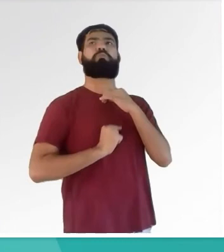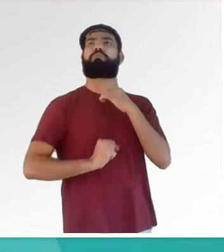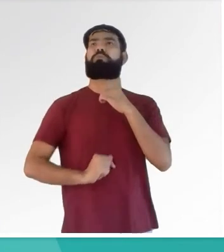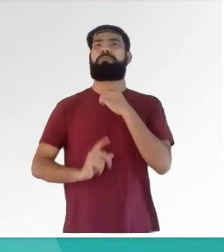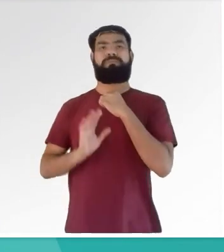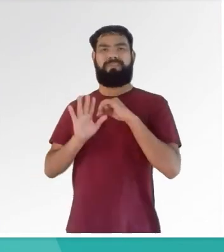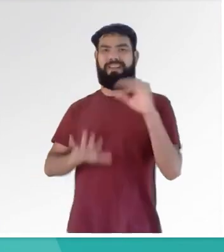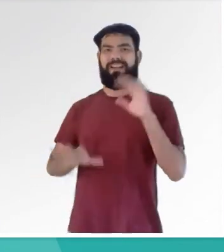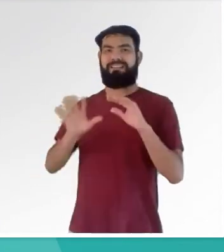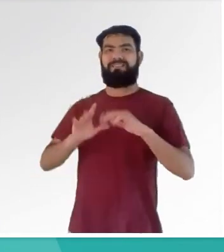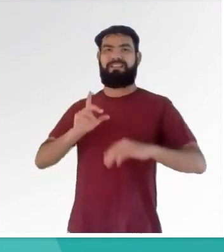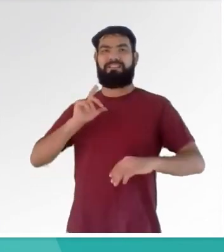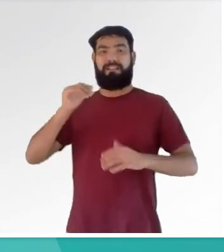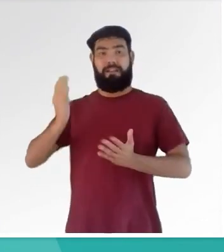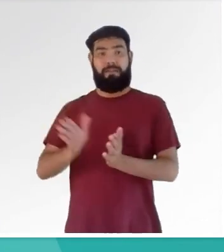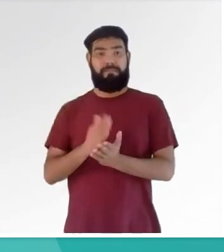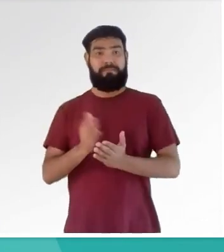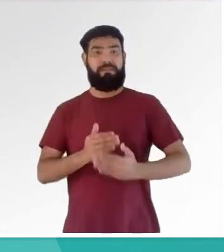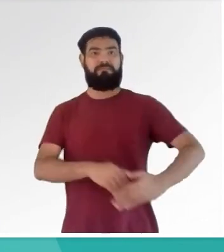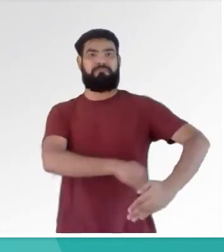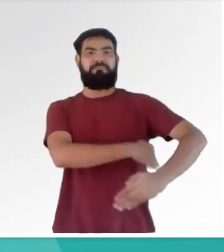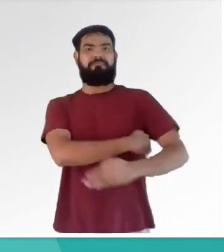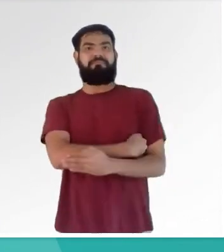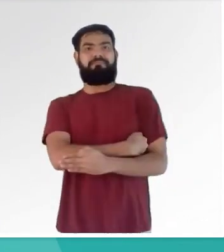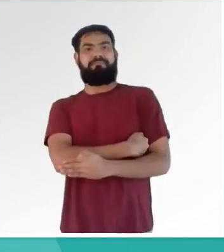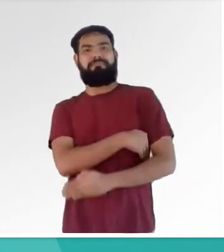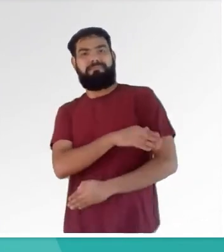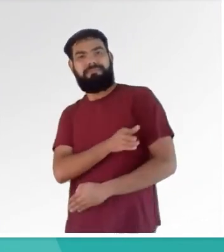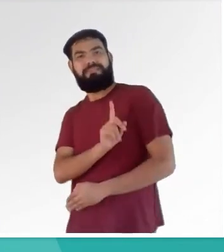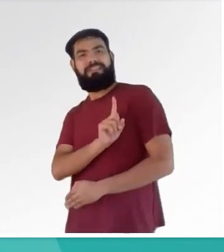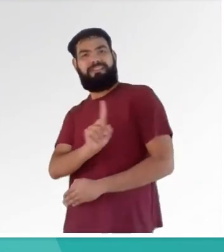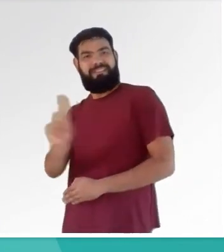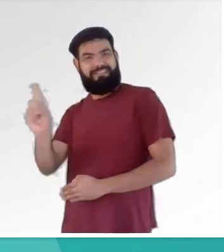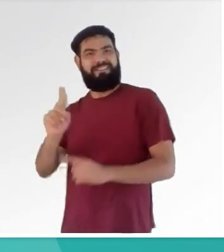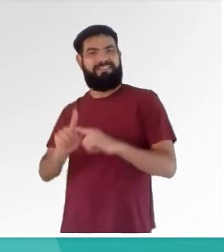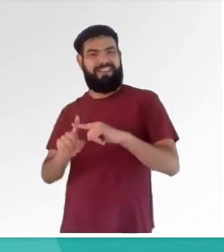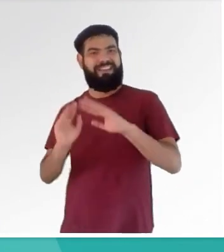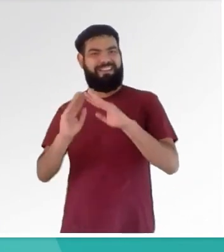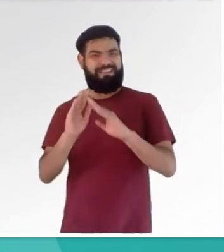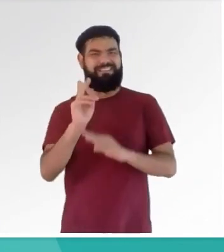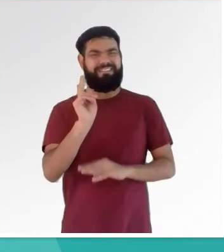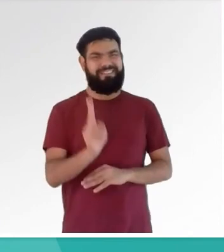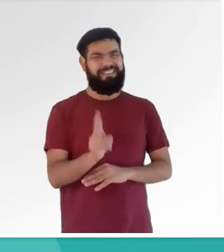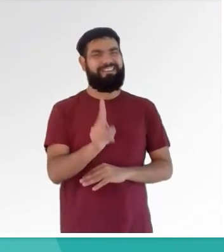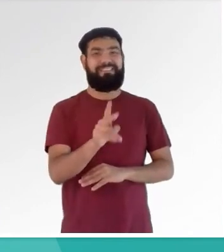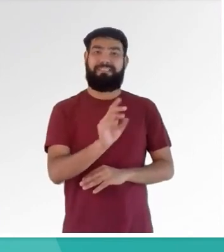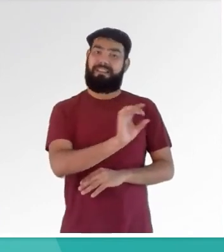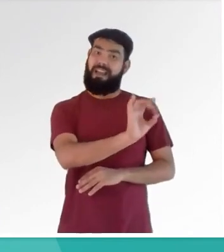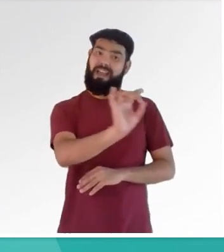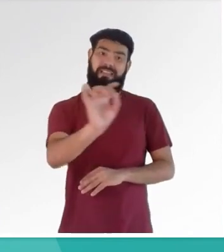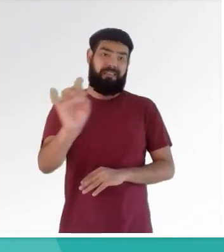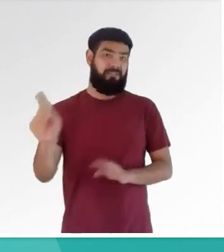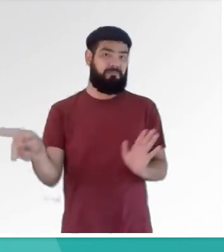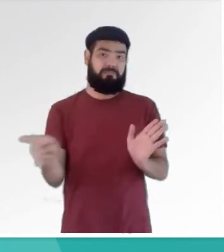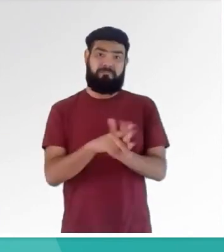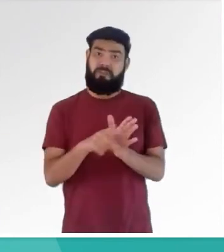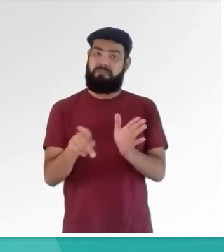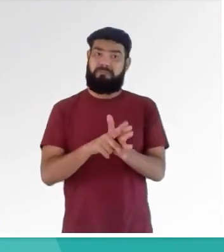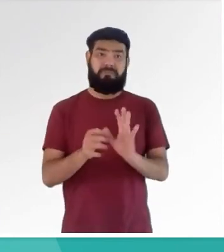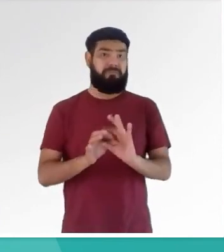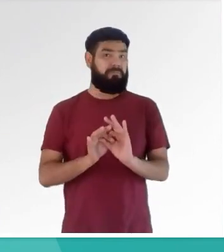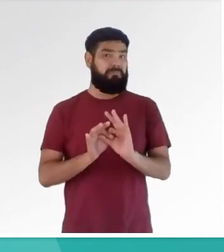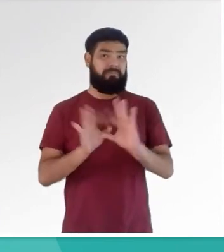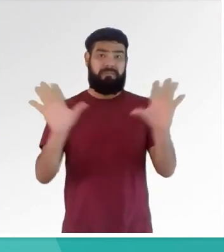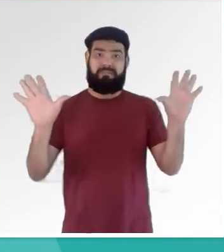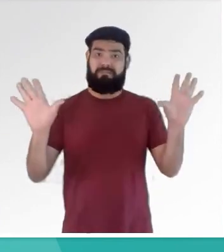do braço, você vai lá para a sua igreja. Cada um segundo o seu jeito de ser e de acordo